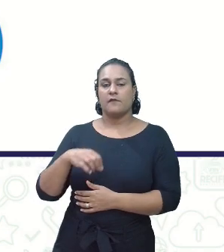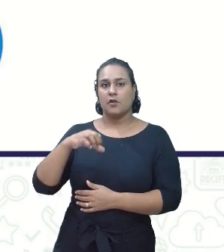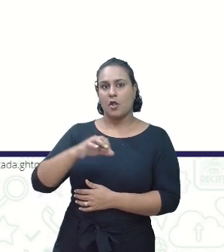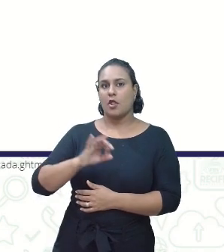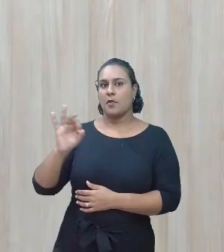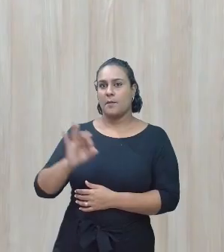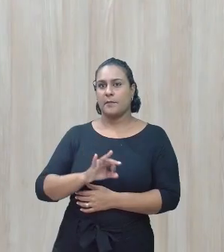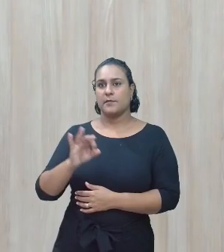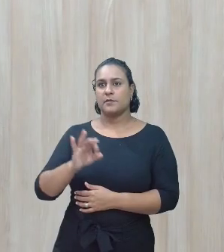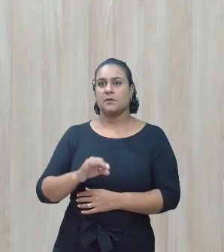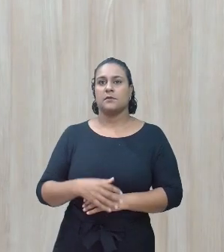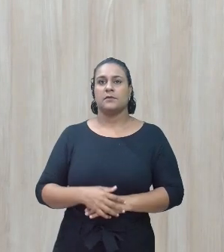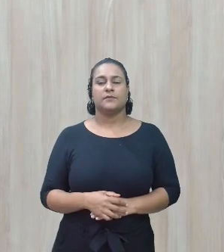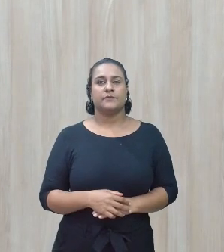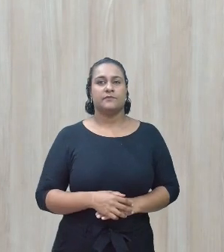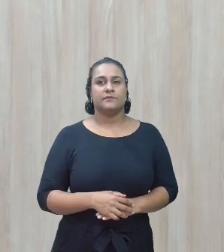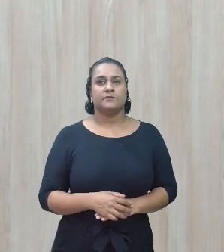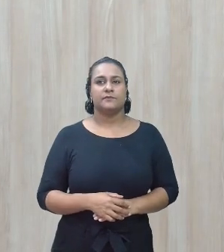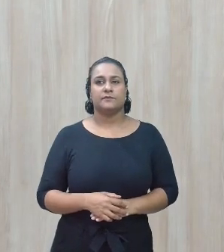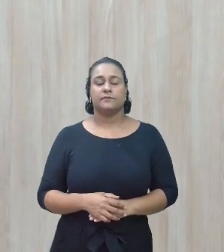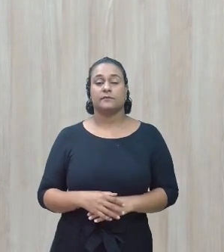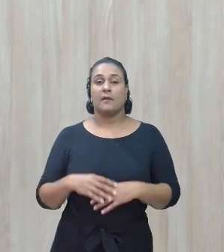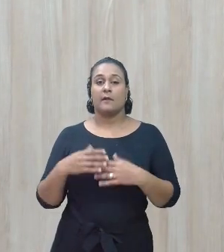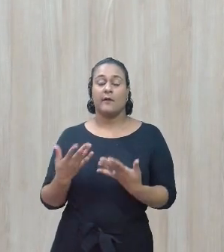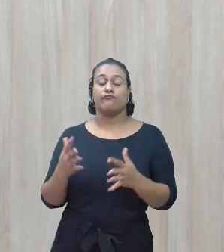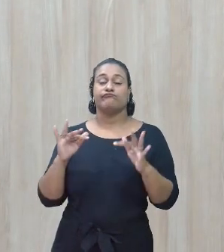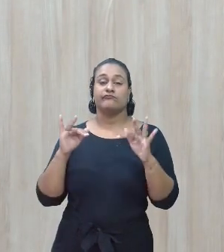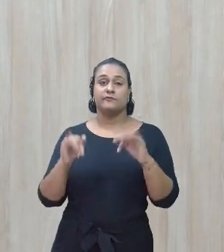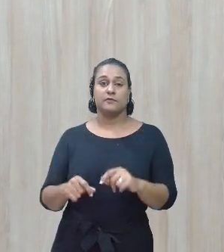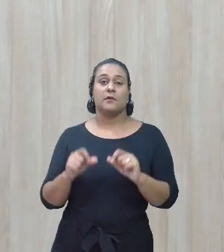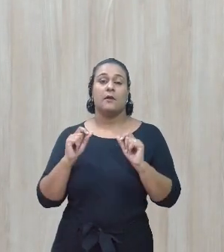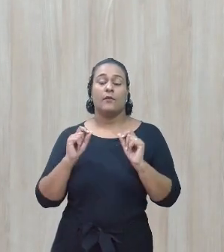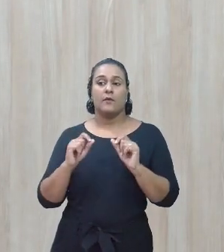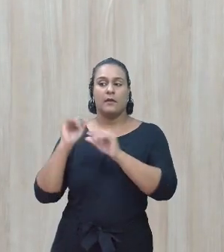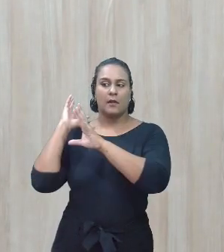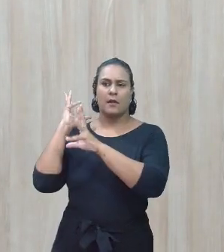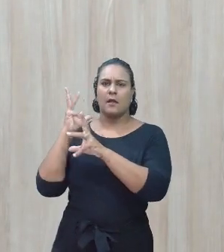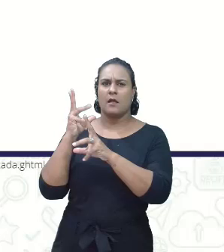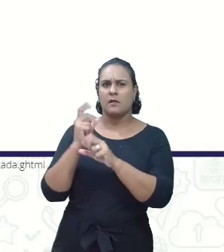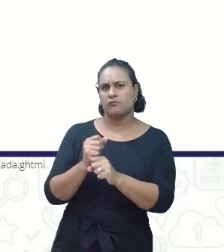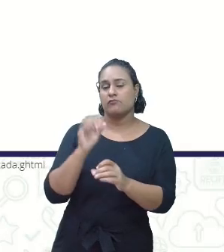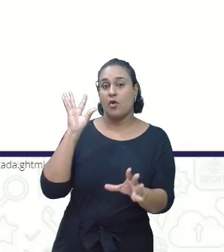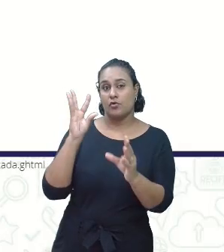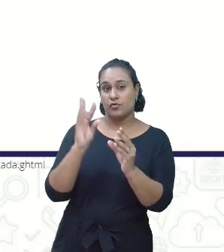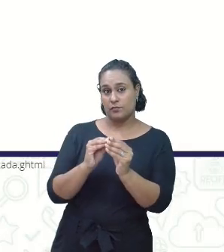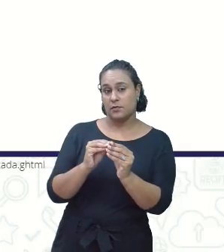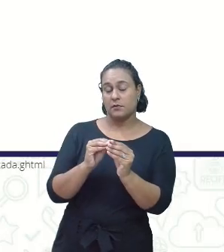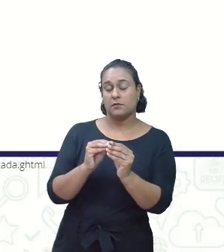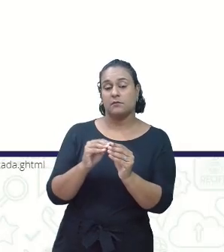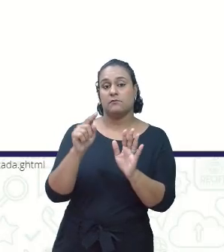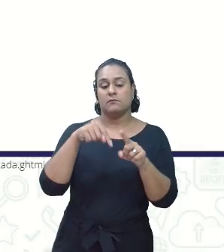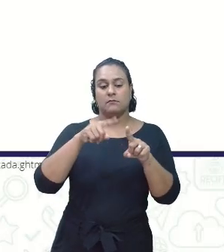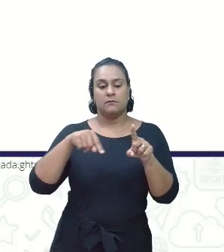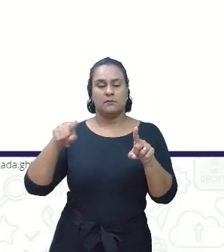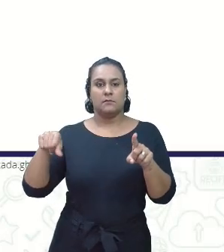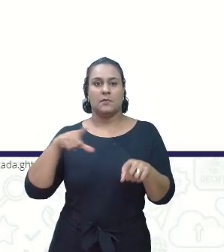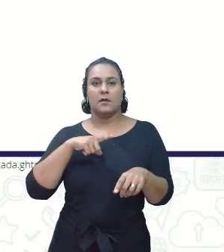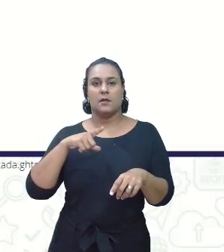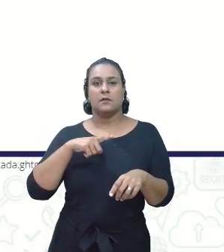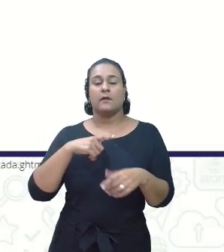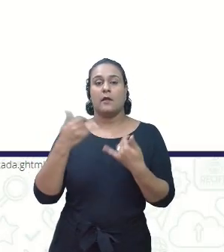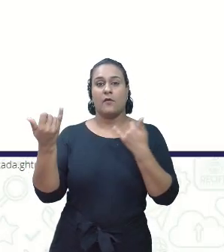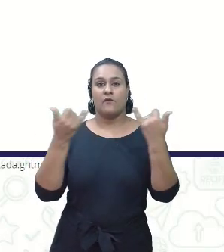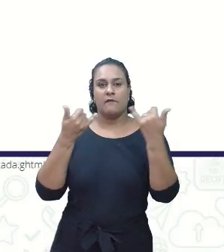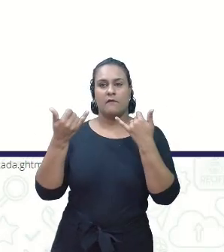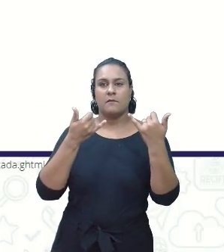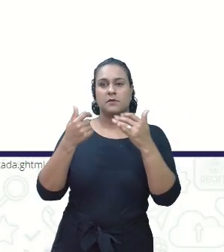não possui. No final, a gente tem aqui, resumindo os gráficos, eu tenho uma matéria que traz os